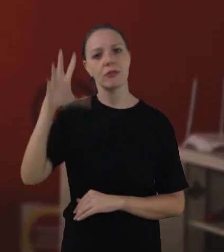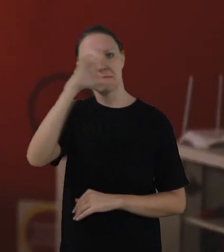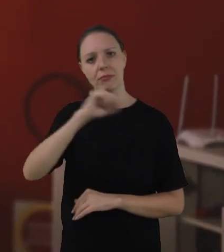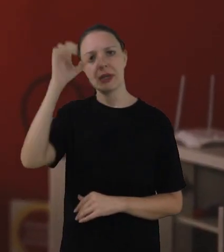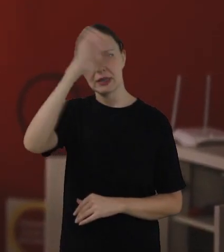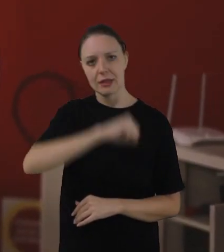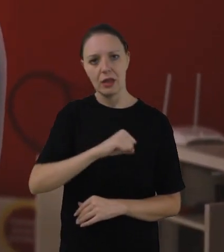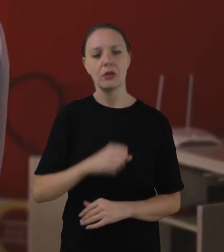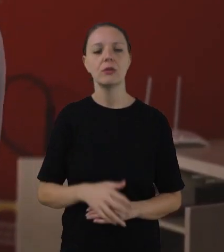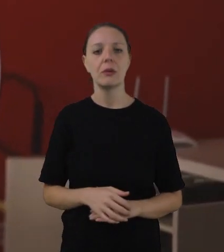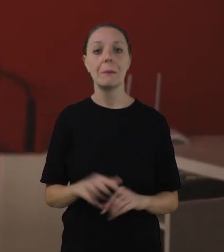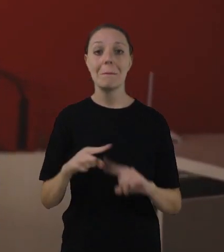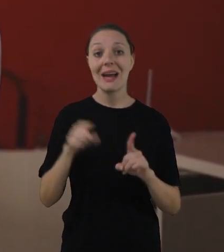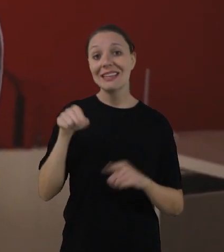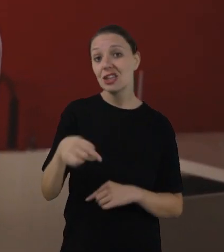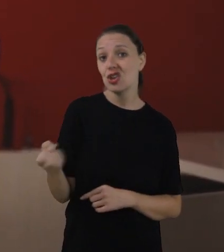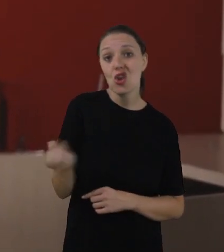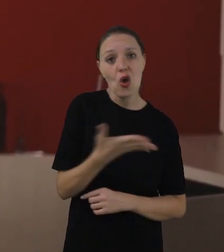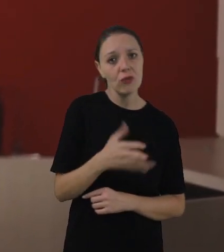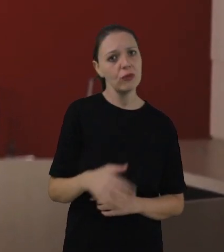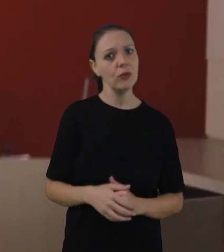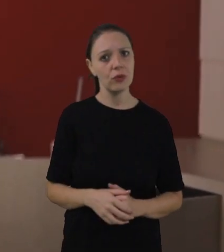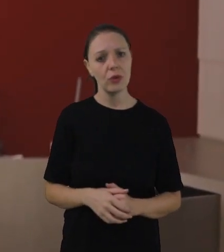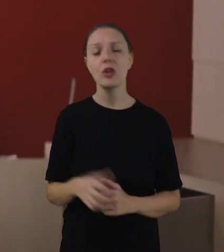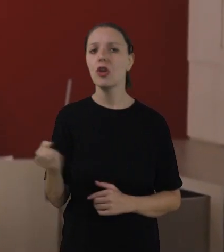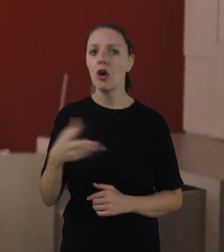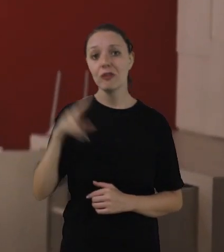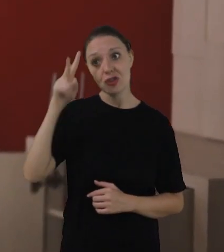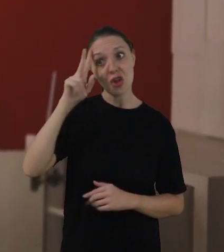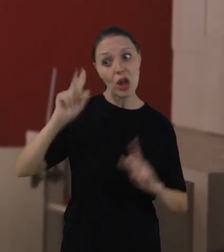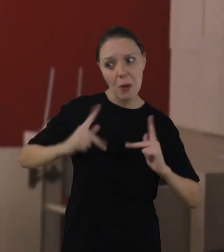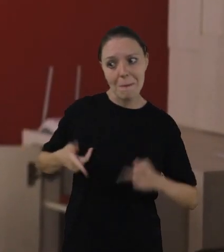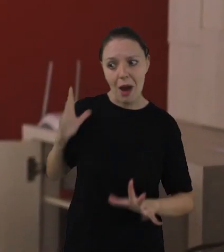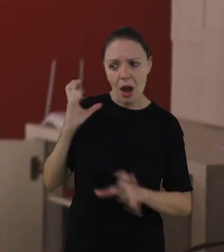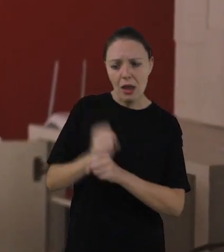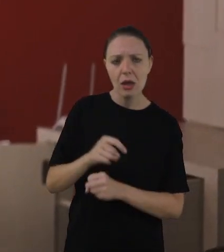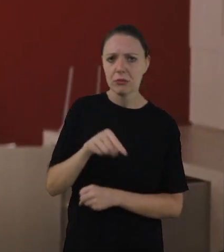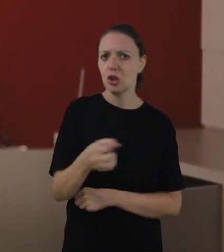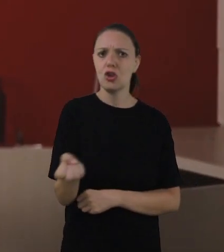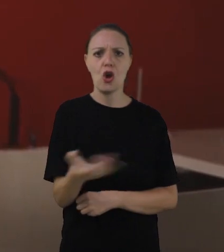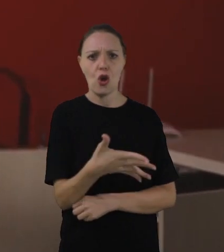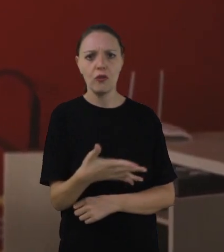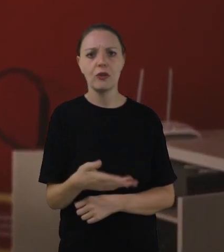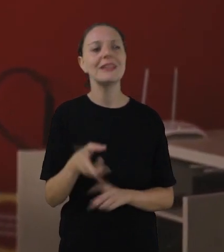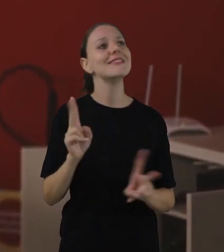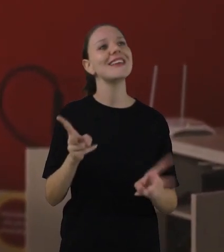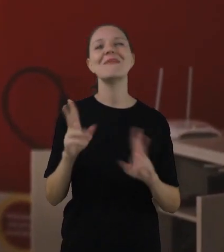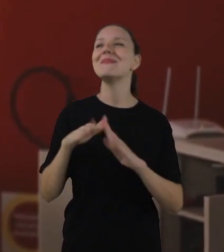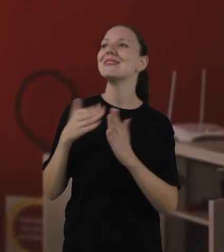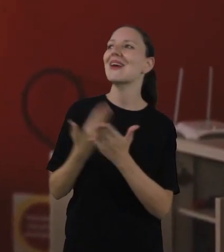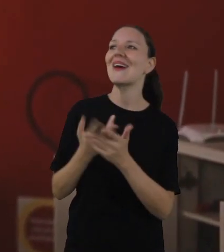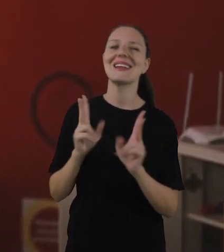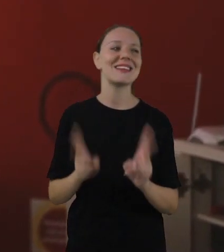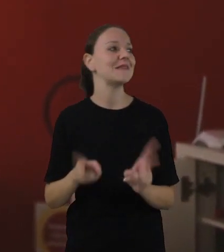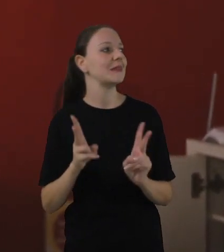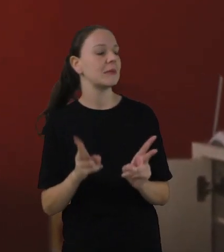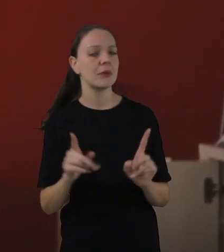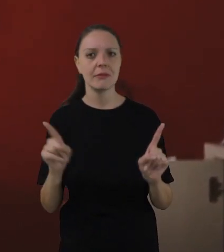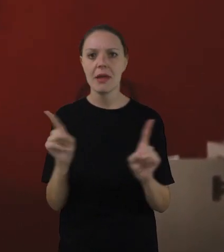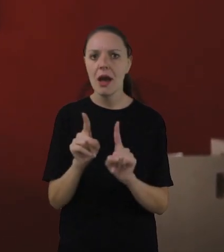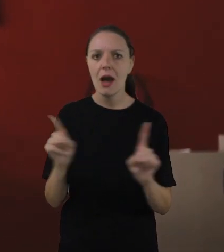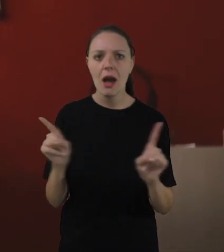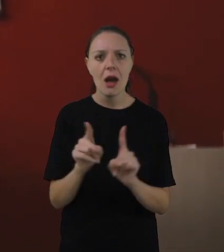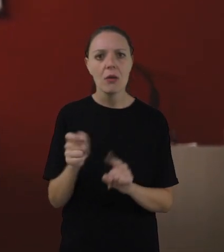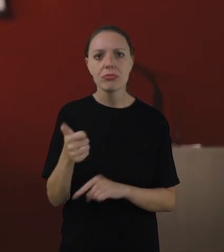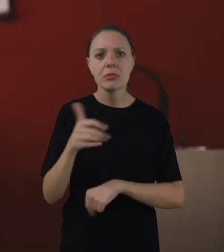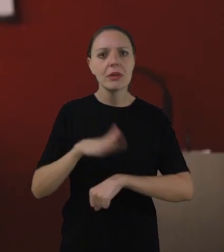isso é novo, é recente na história da humanidade. Não é, nossa, a gente sempre teve escola, não. A gente faz pouco